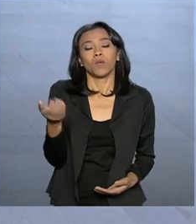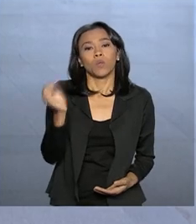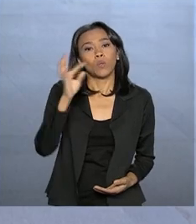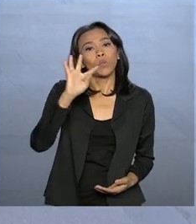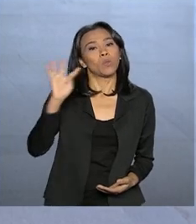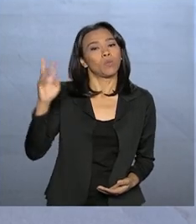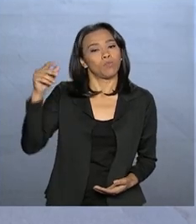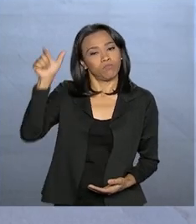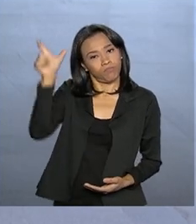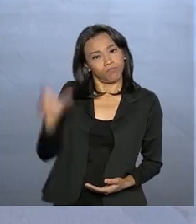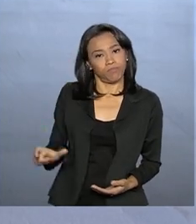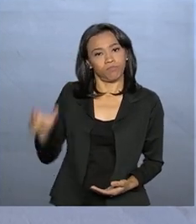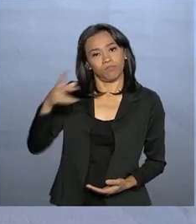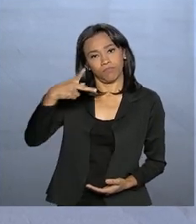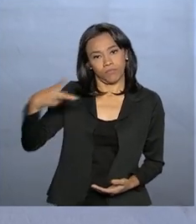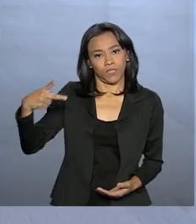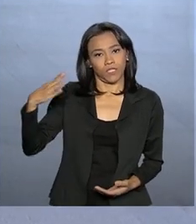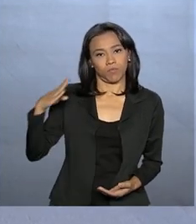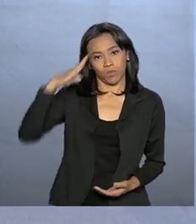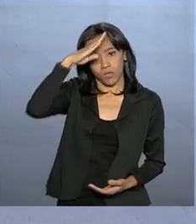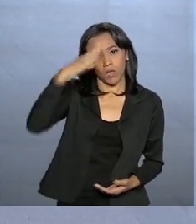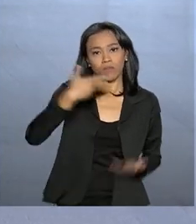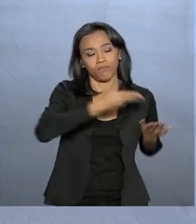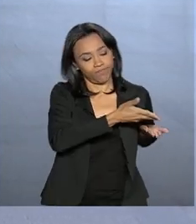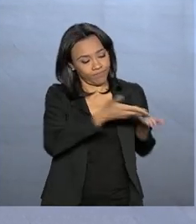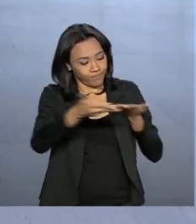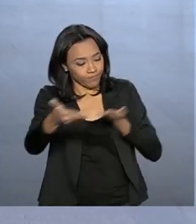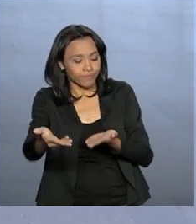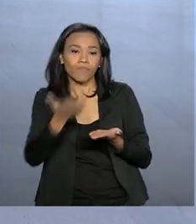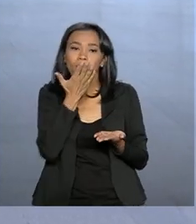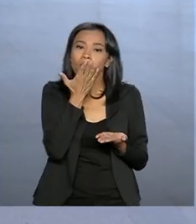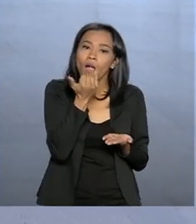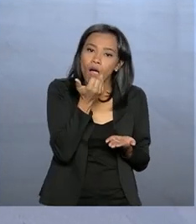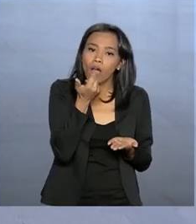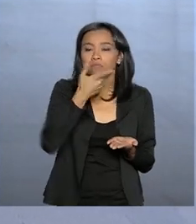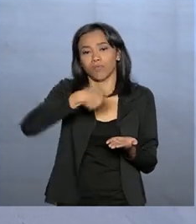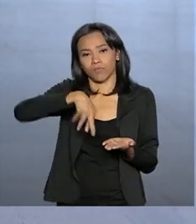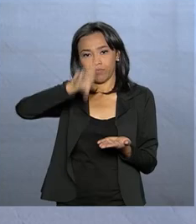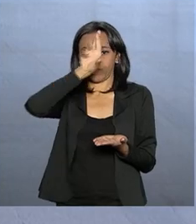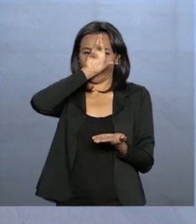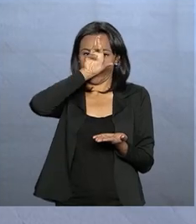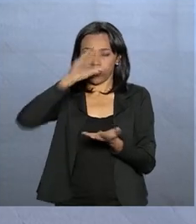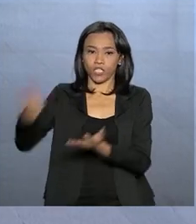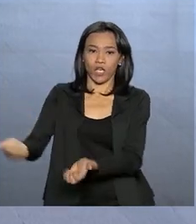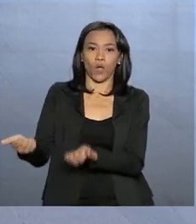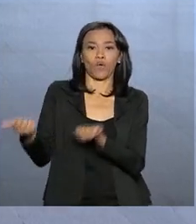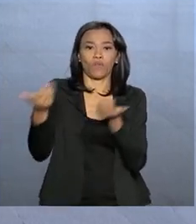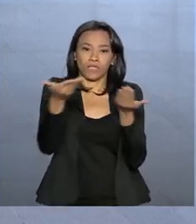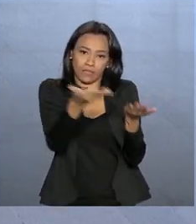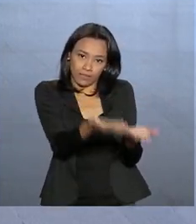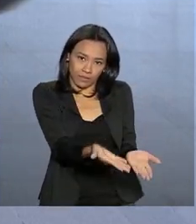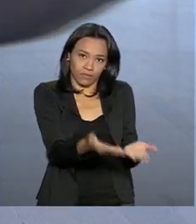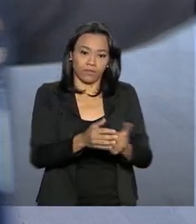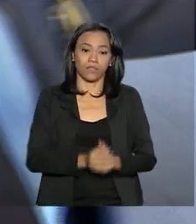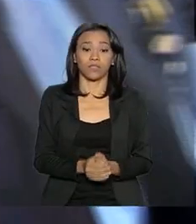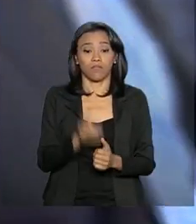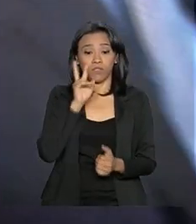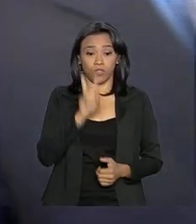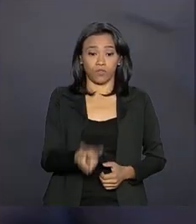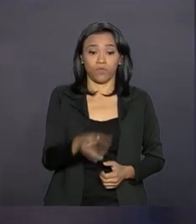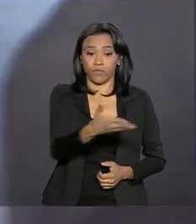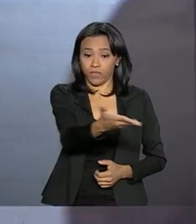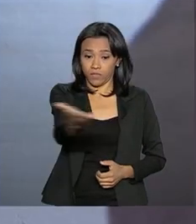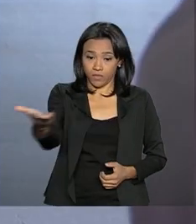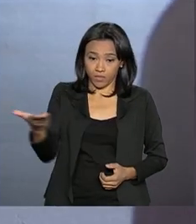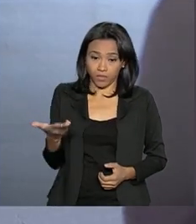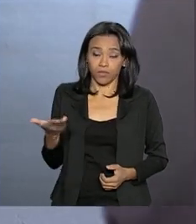Jair Bolsonaro, recebe o presidente argentino para um almoço que será oferecido pelo Ministério das Relações Exteriores. Estamos com imagens ao vivo